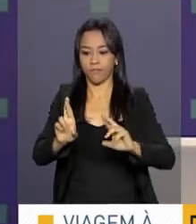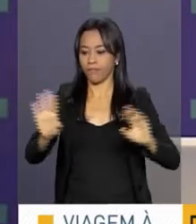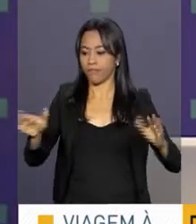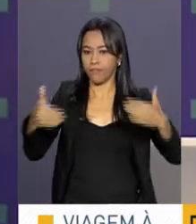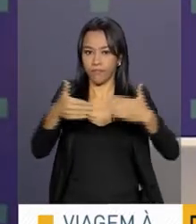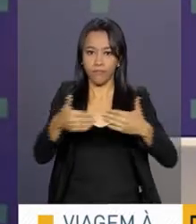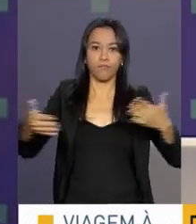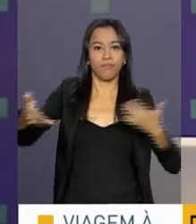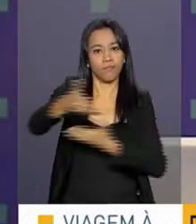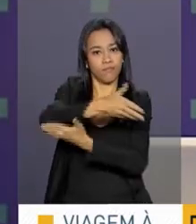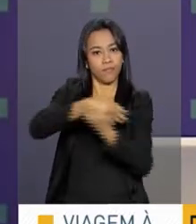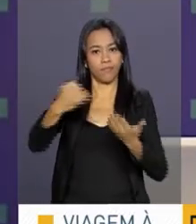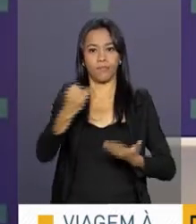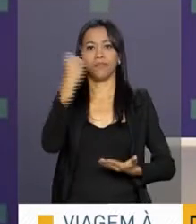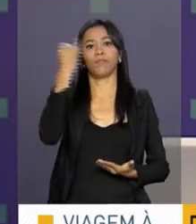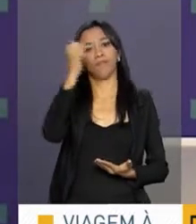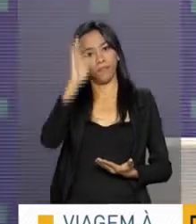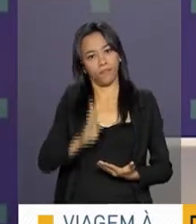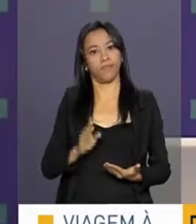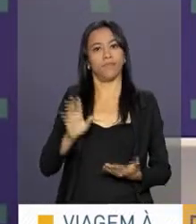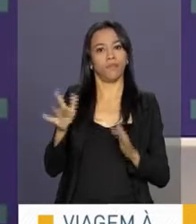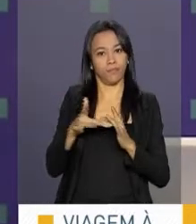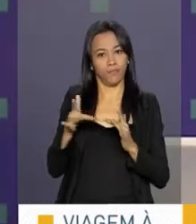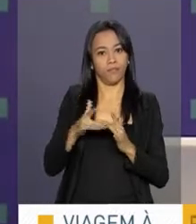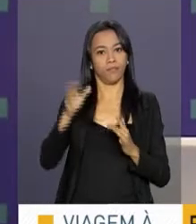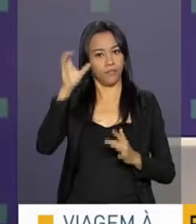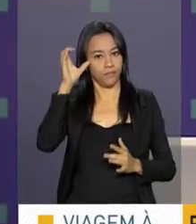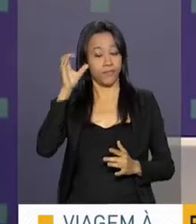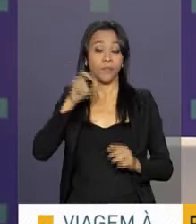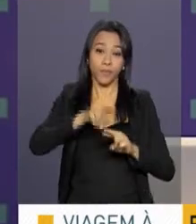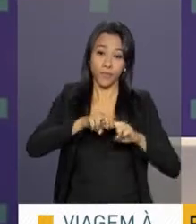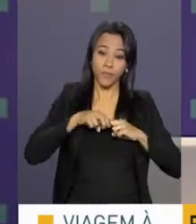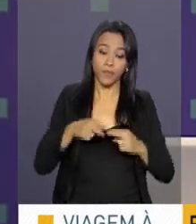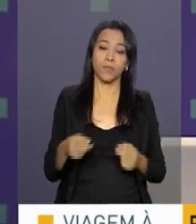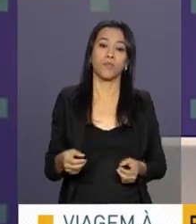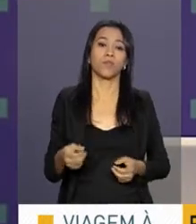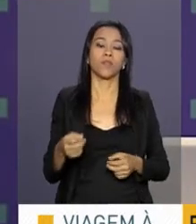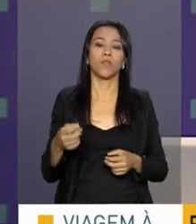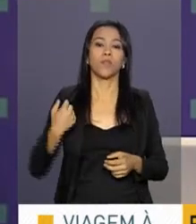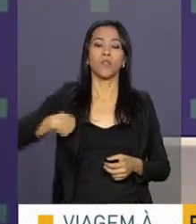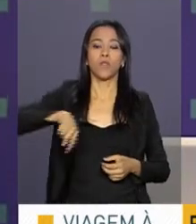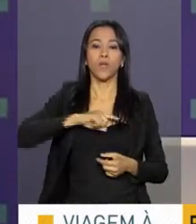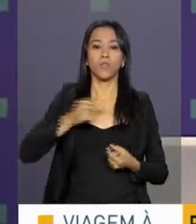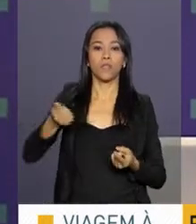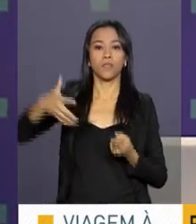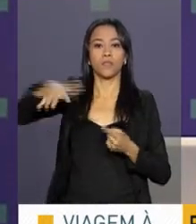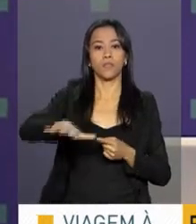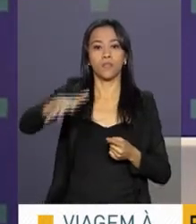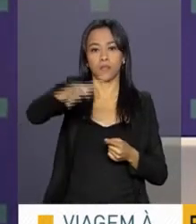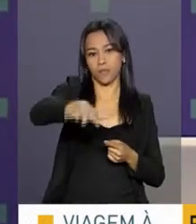tem para nós. Também por esse motivo, nossos setores empresariais têm